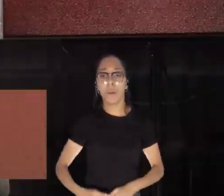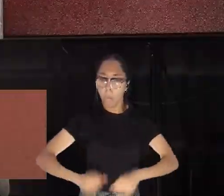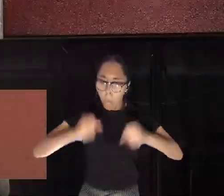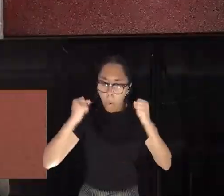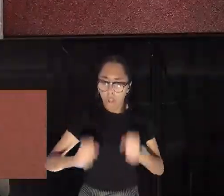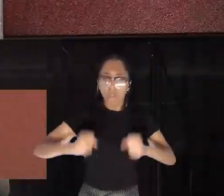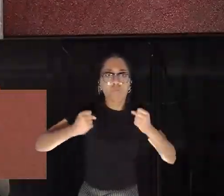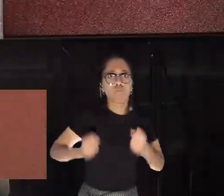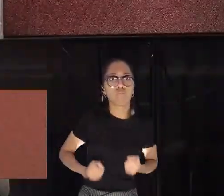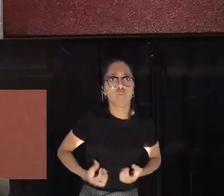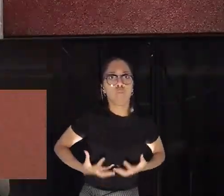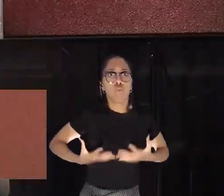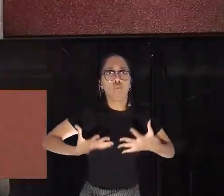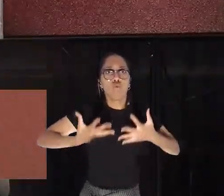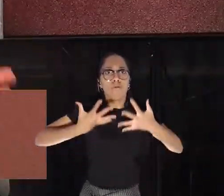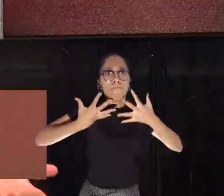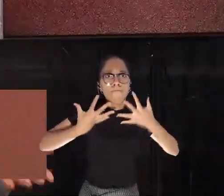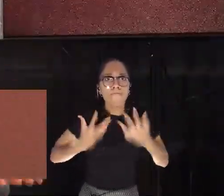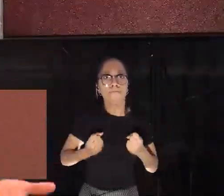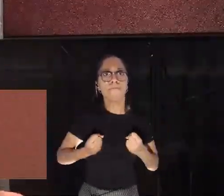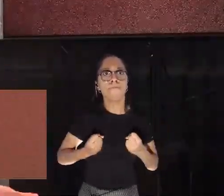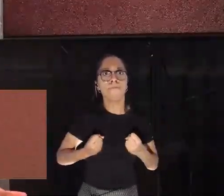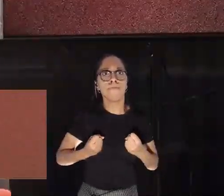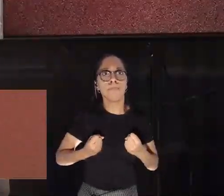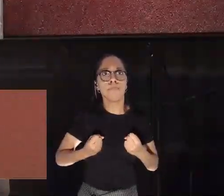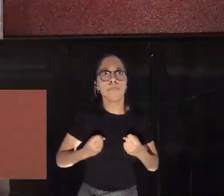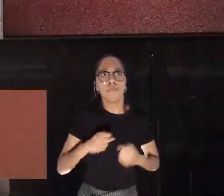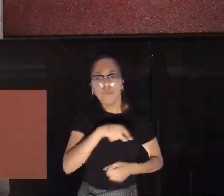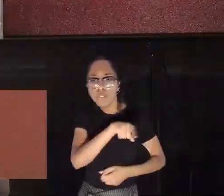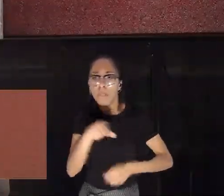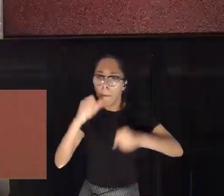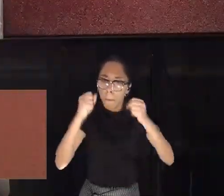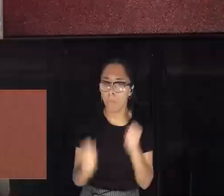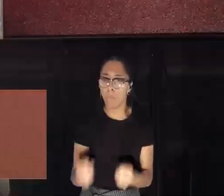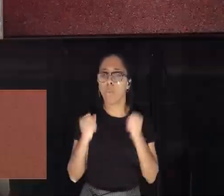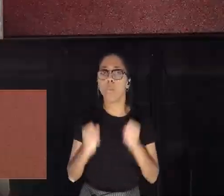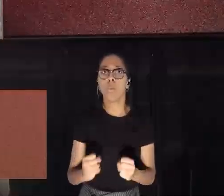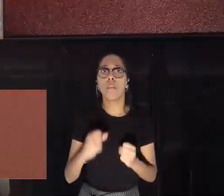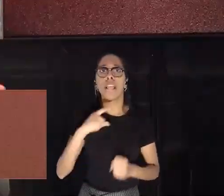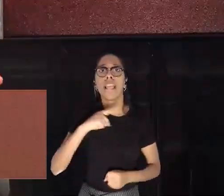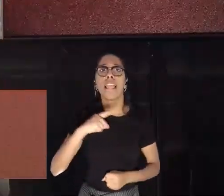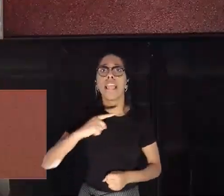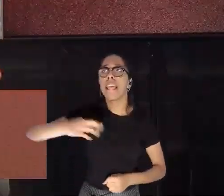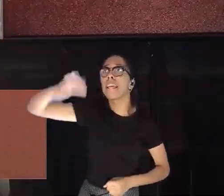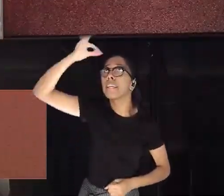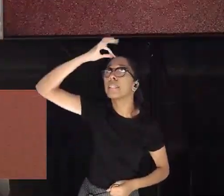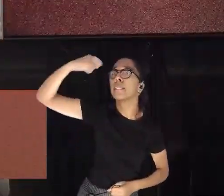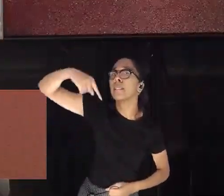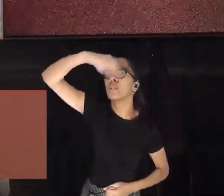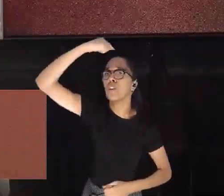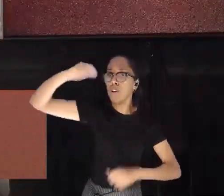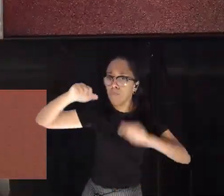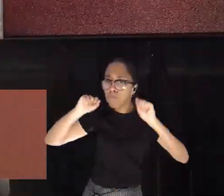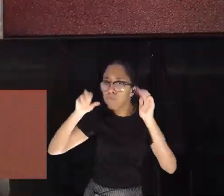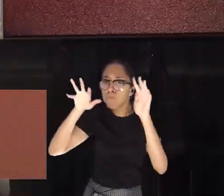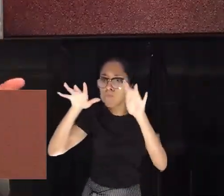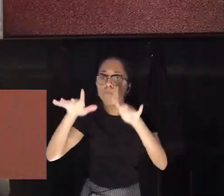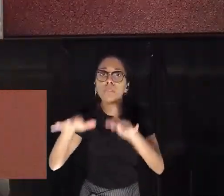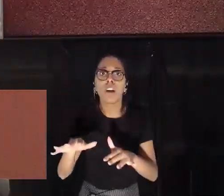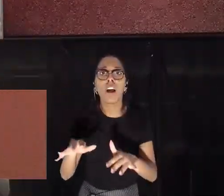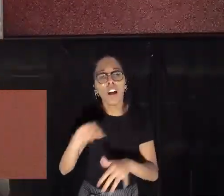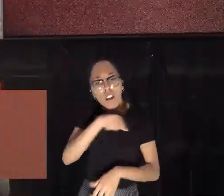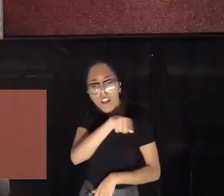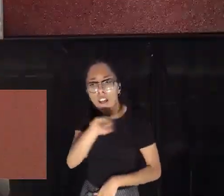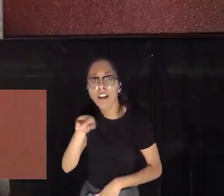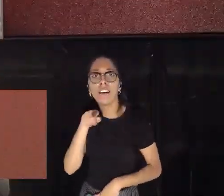poder quando o Espírito descer sobre vocês. E quando o Espírito descer, não tem como segurar.